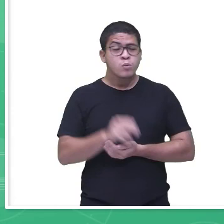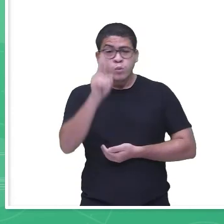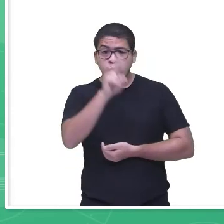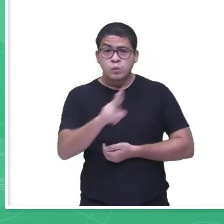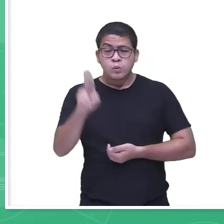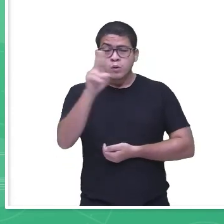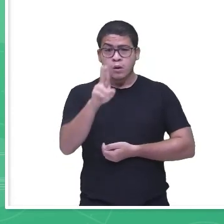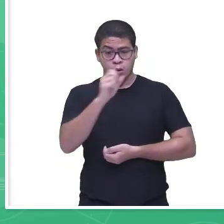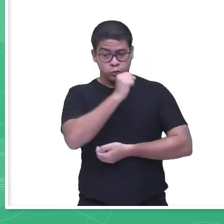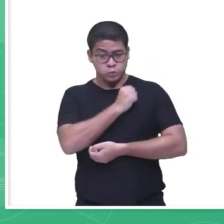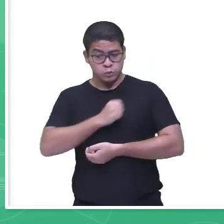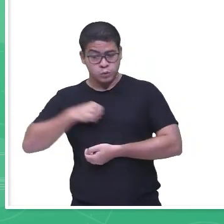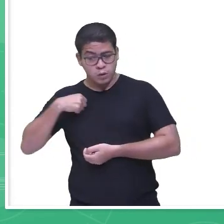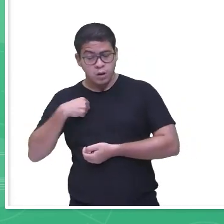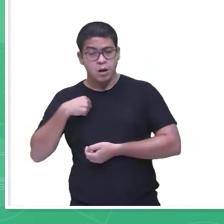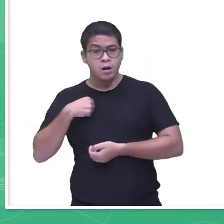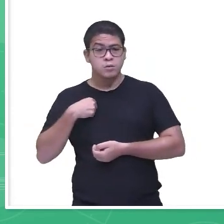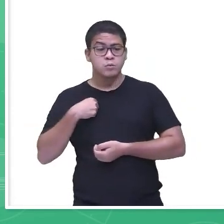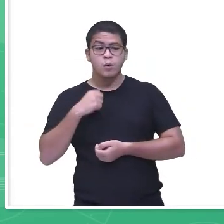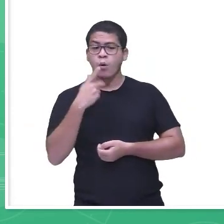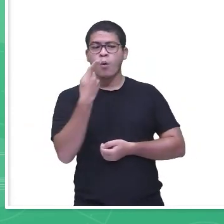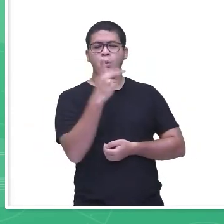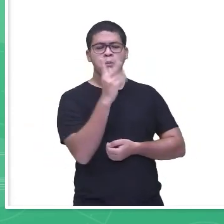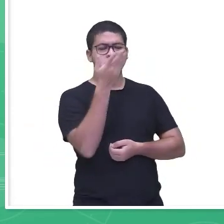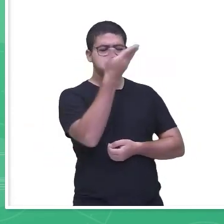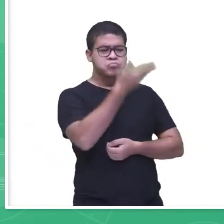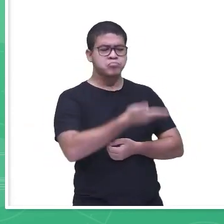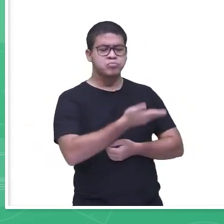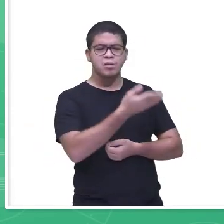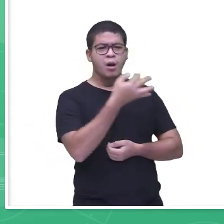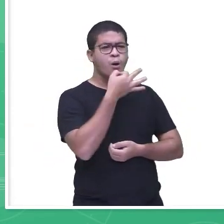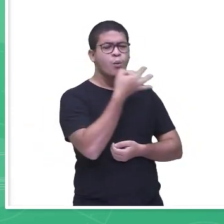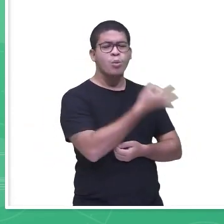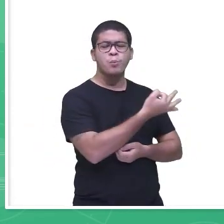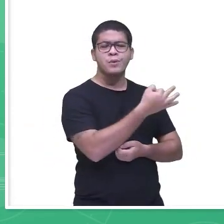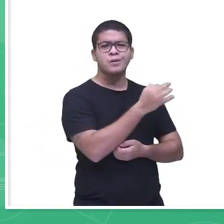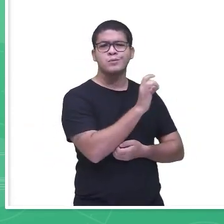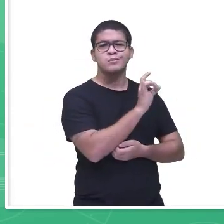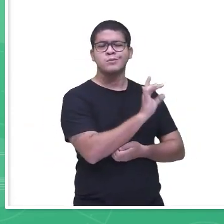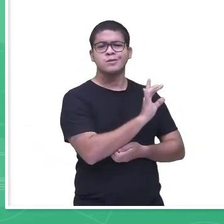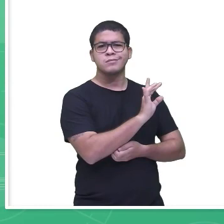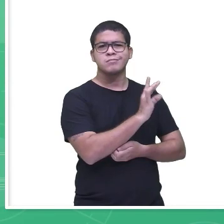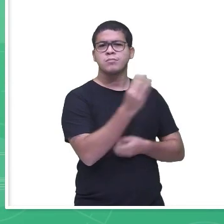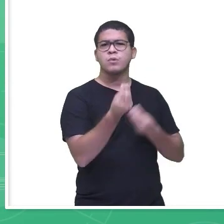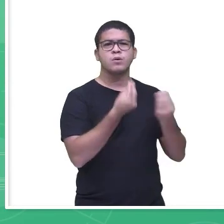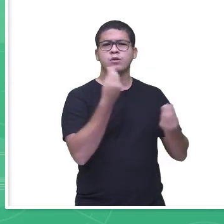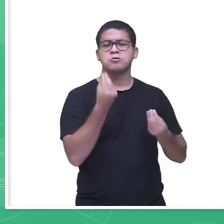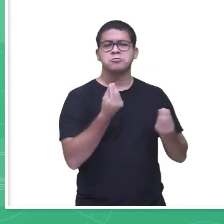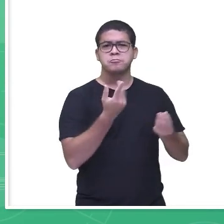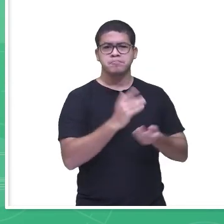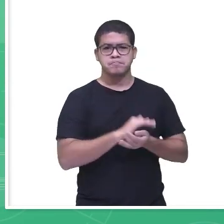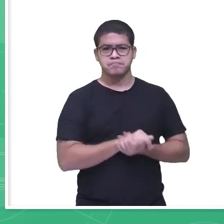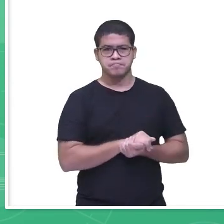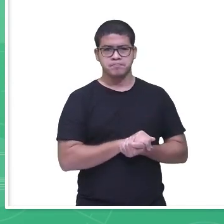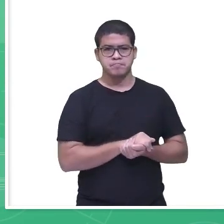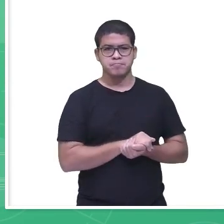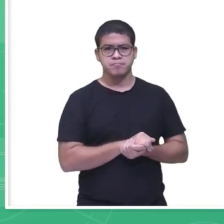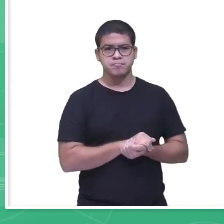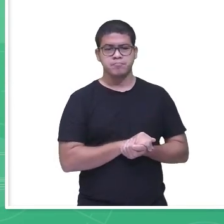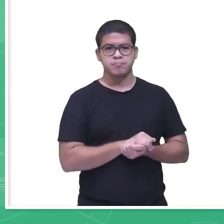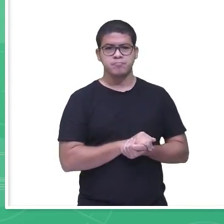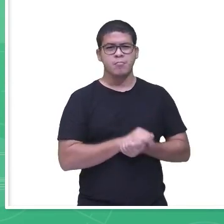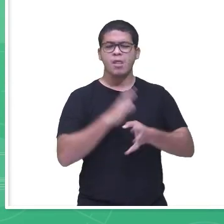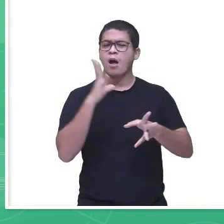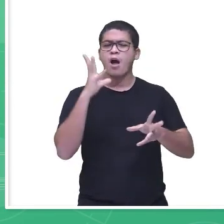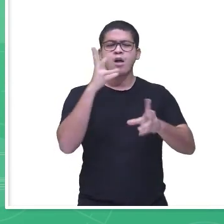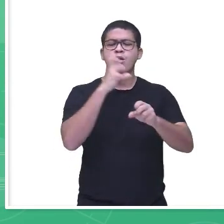o método socrático, nós estamos interessados em realmente resolver os problemas humanos, em resolver os problemas da sociedade, ou